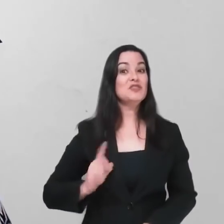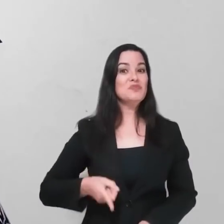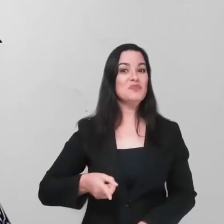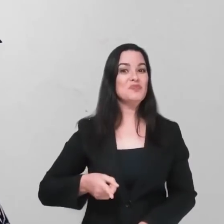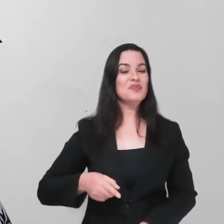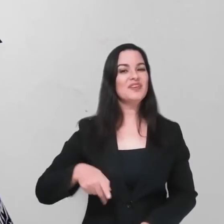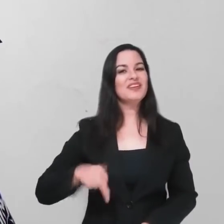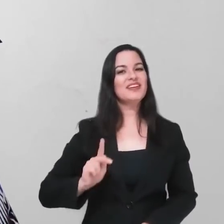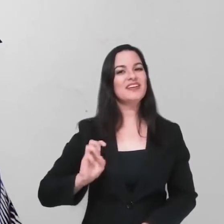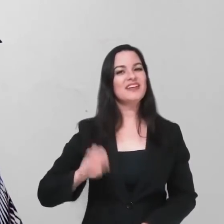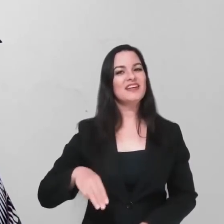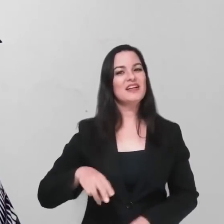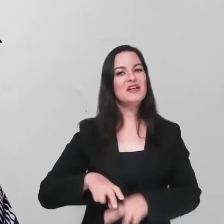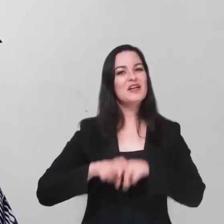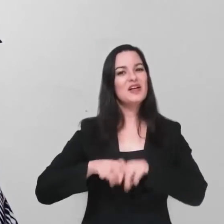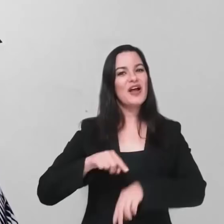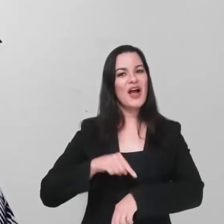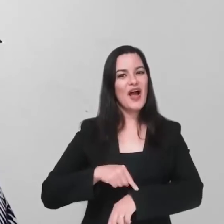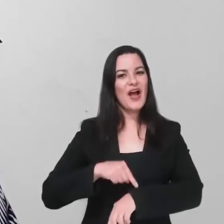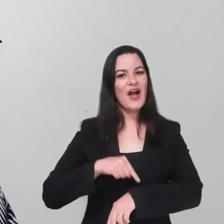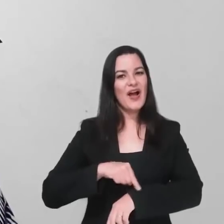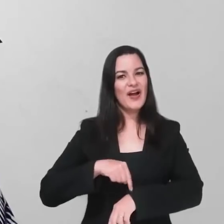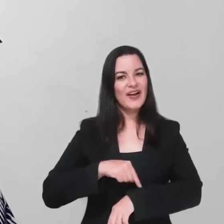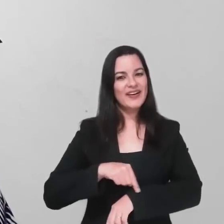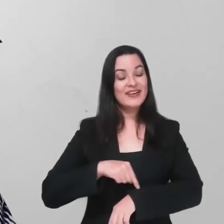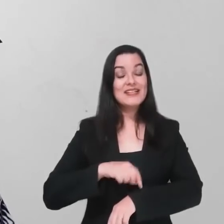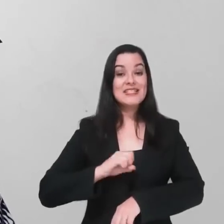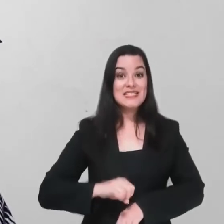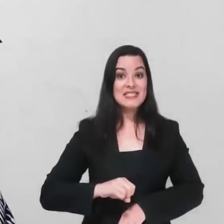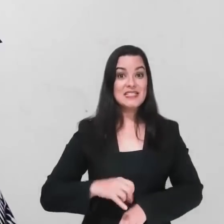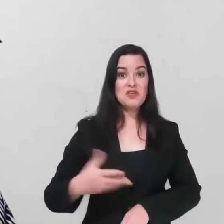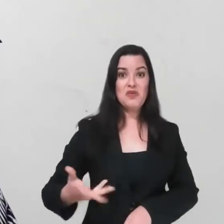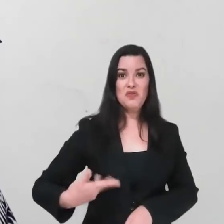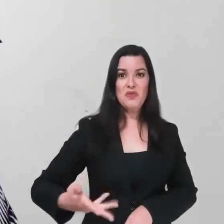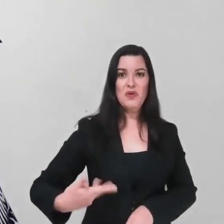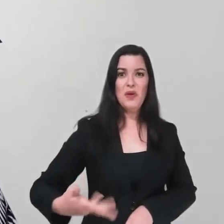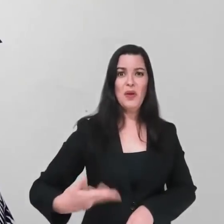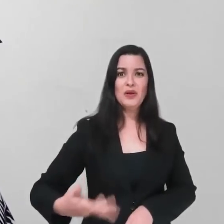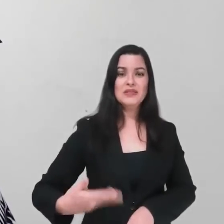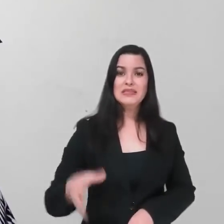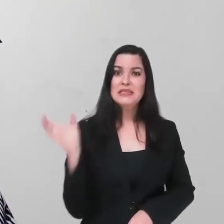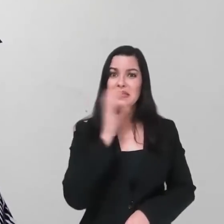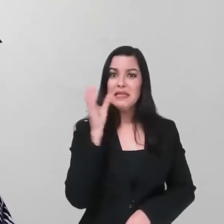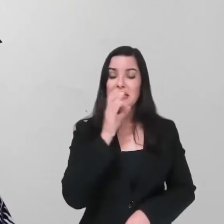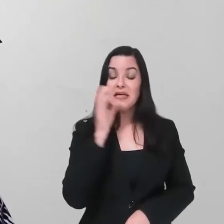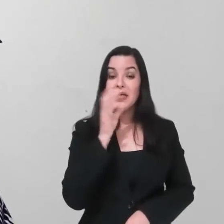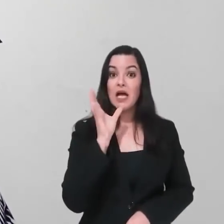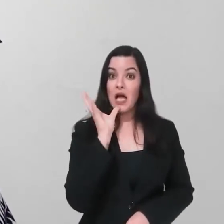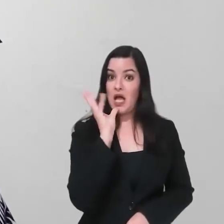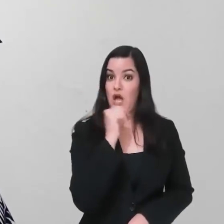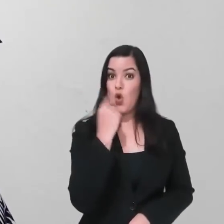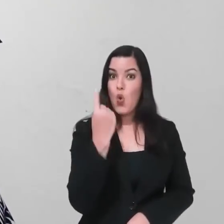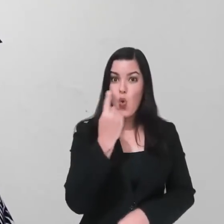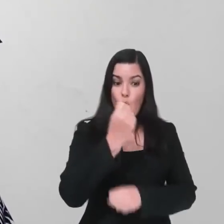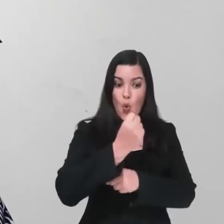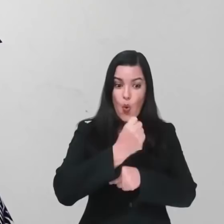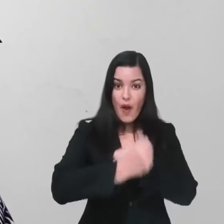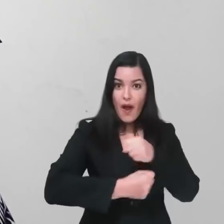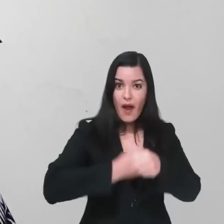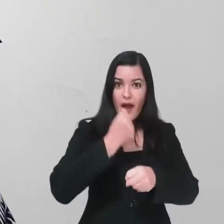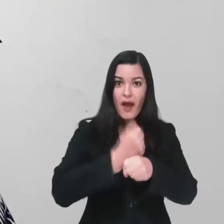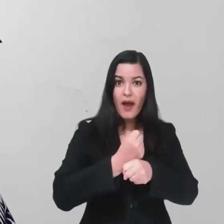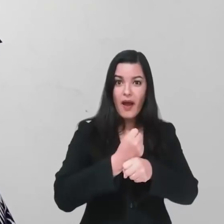quilômetros por hora. Se com essa velocidade ela demora um ano inteiro para dar a volta em torno do